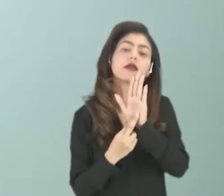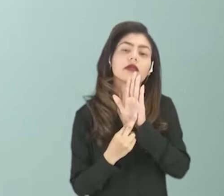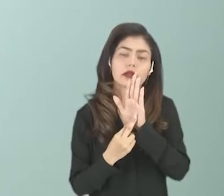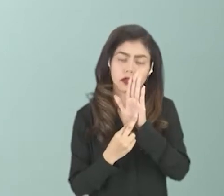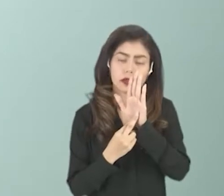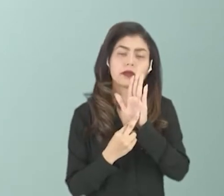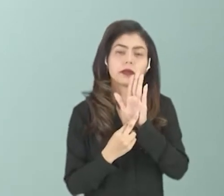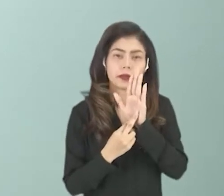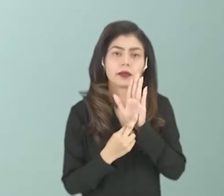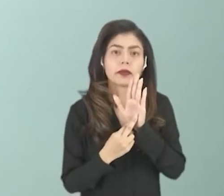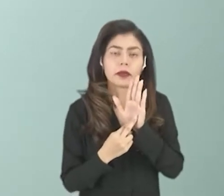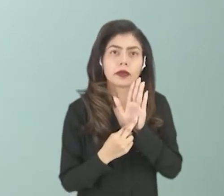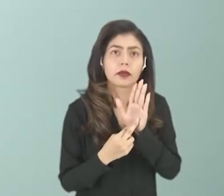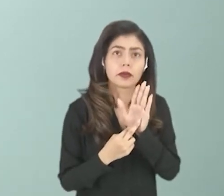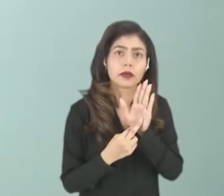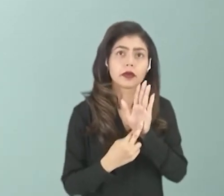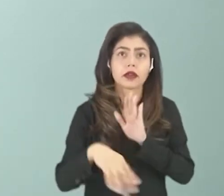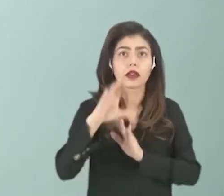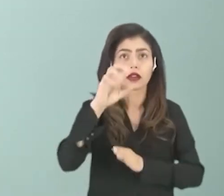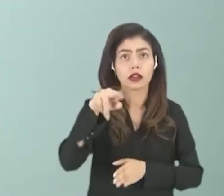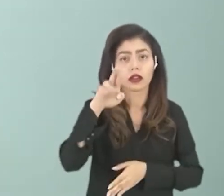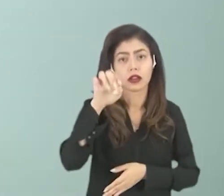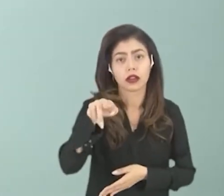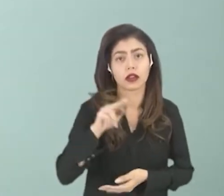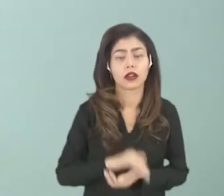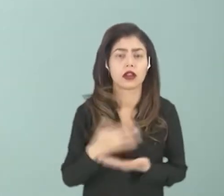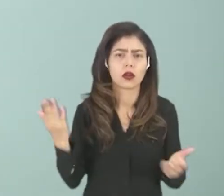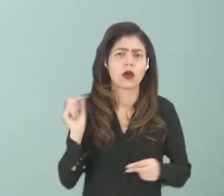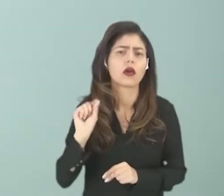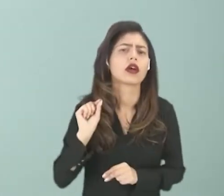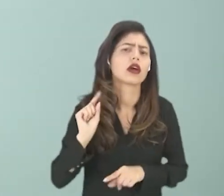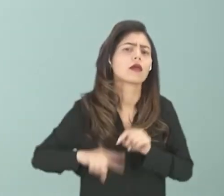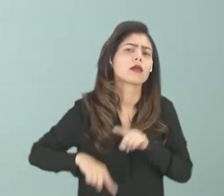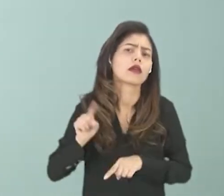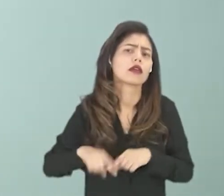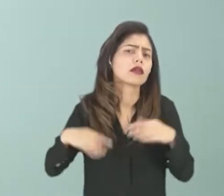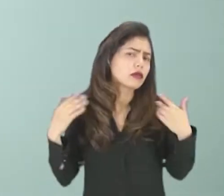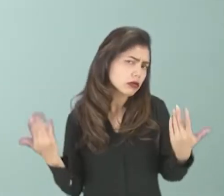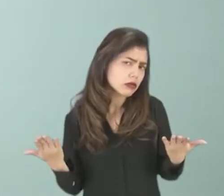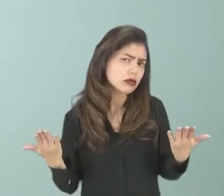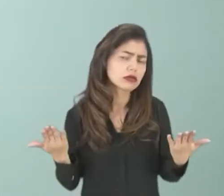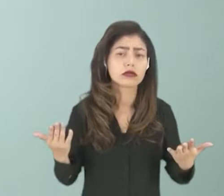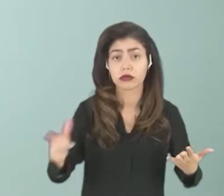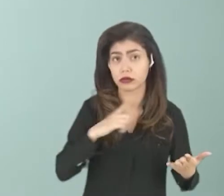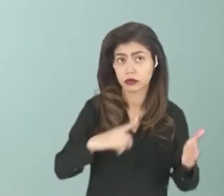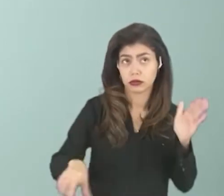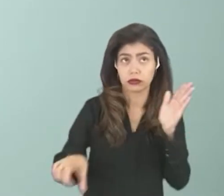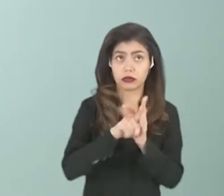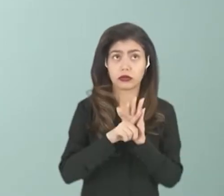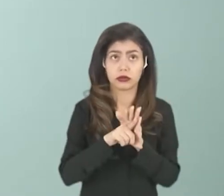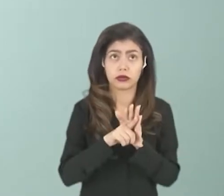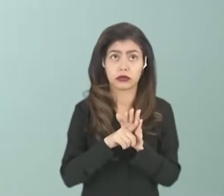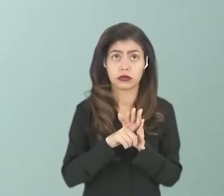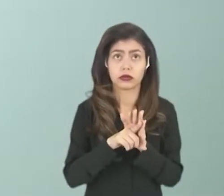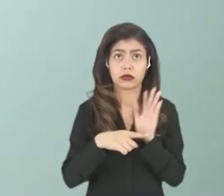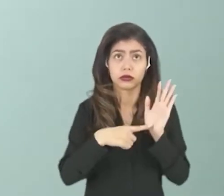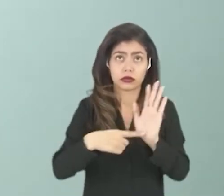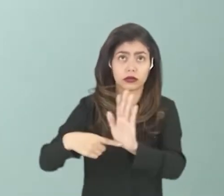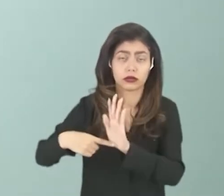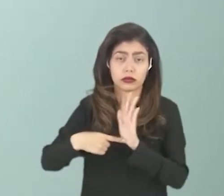pelas normas da comissão nacional de energia nuclear e a partir daí o quê que se faz com esses materiais que que se faz com esses rejeitos tem lei é